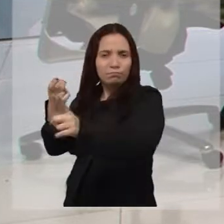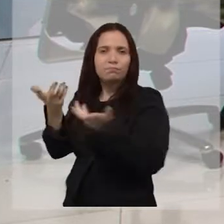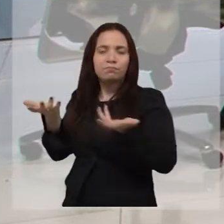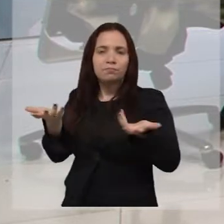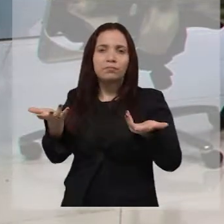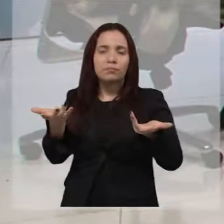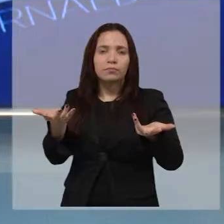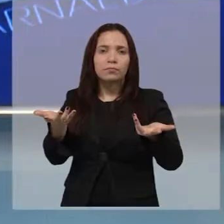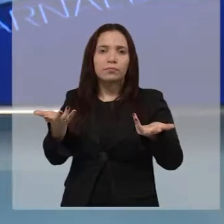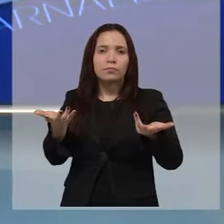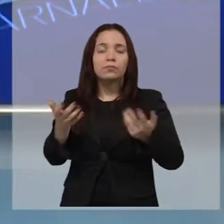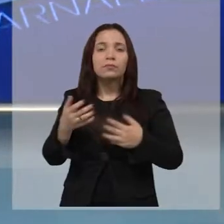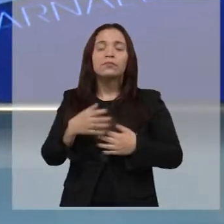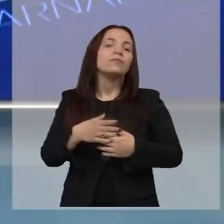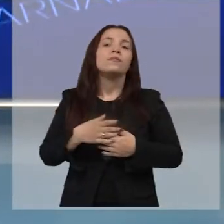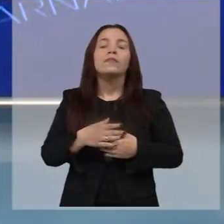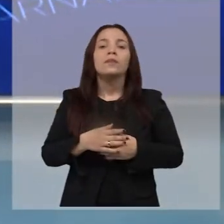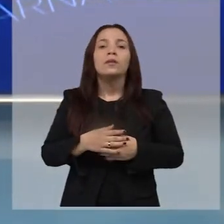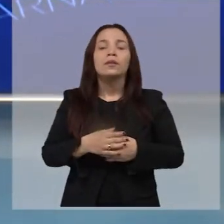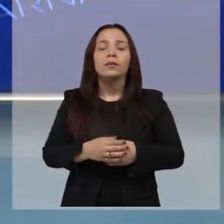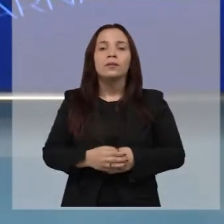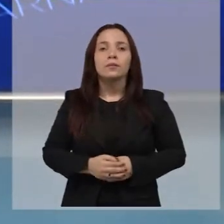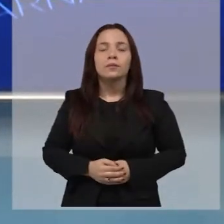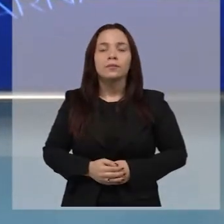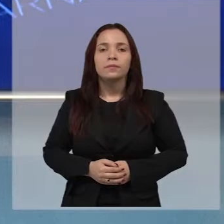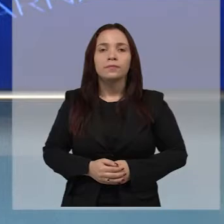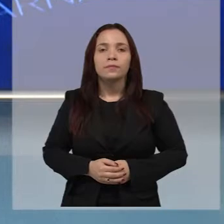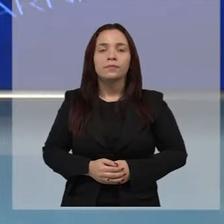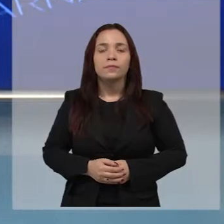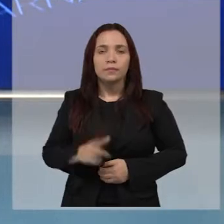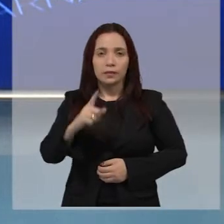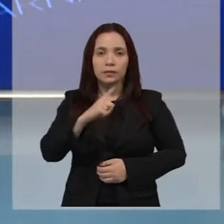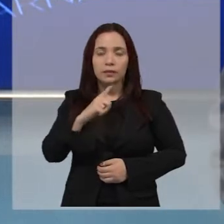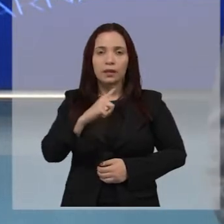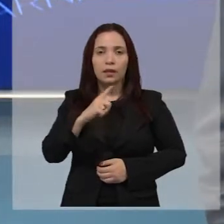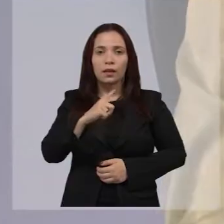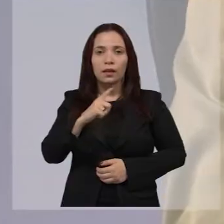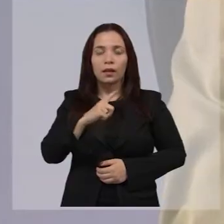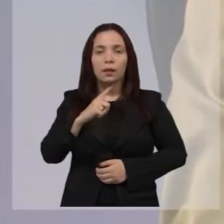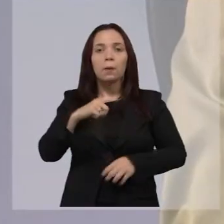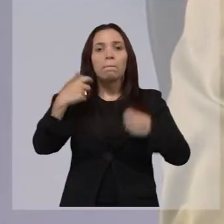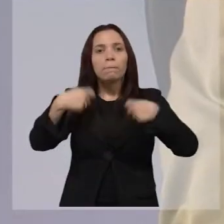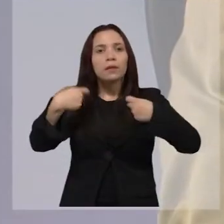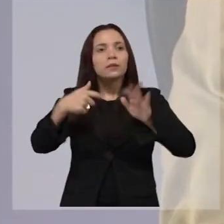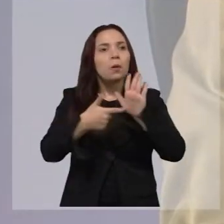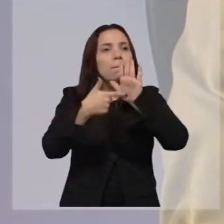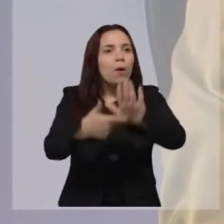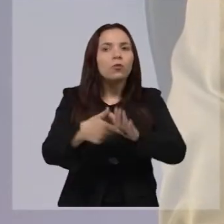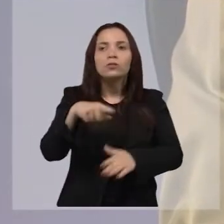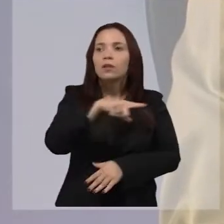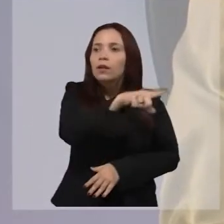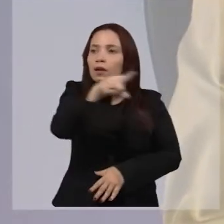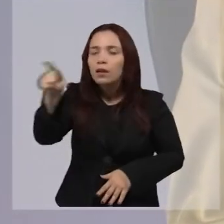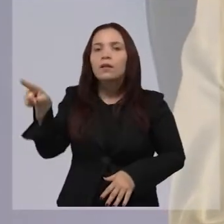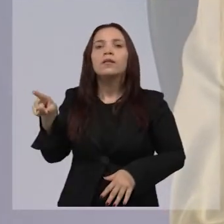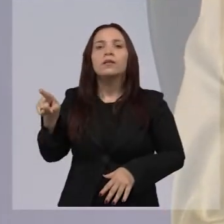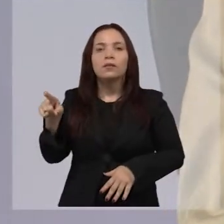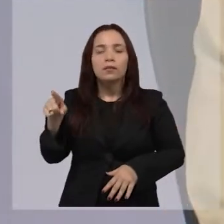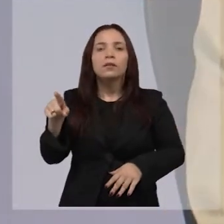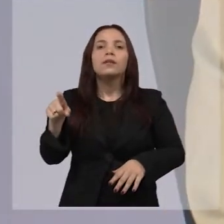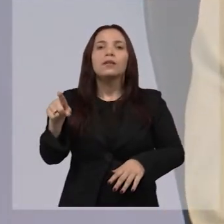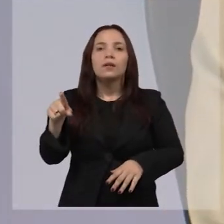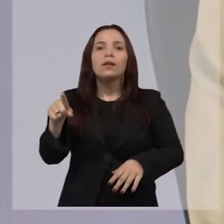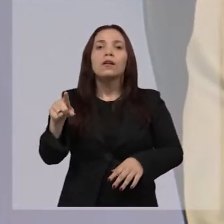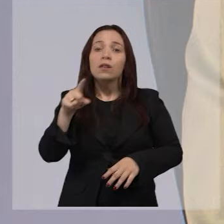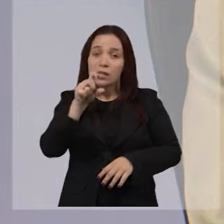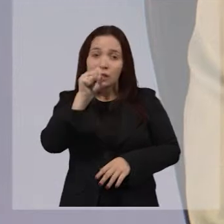cidadão comum que ele pode ir lá para dentro, porque tem essa função também, né? A função de desestimular o crime. Então, eu acho isso horrível, mas